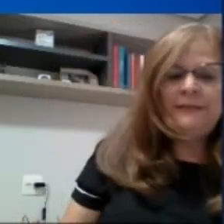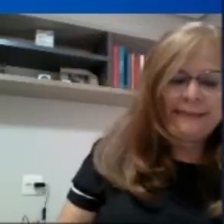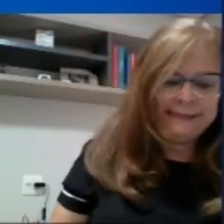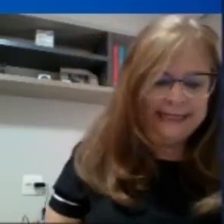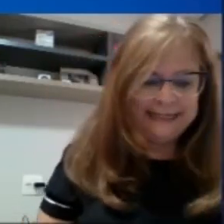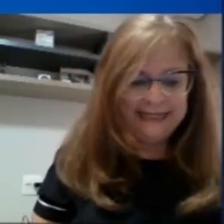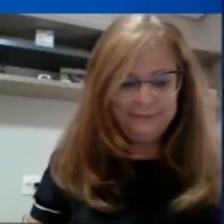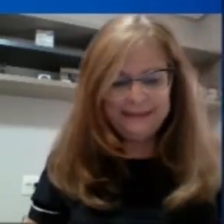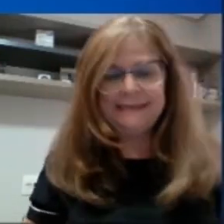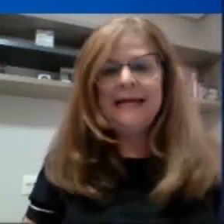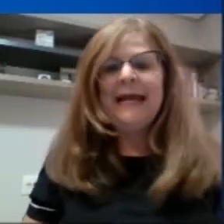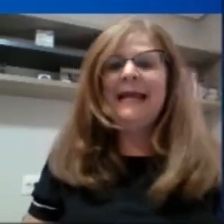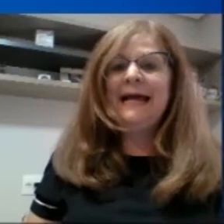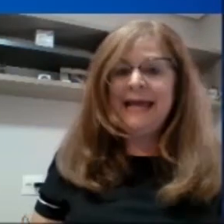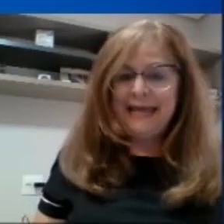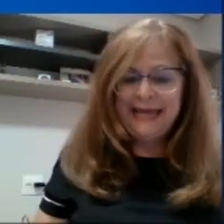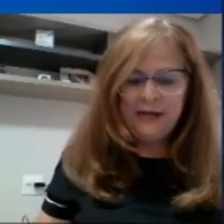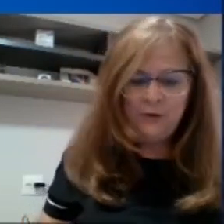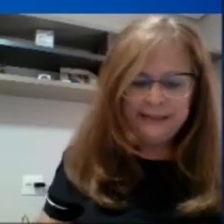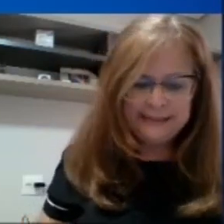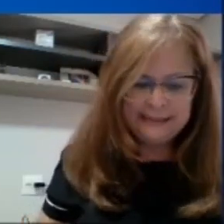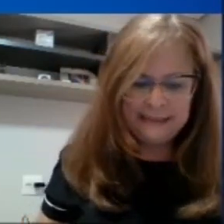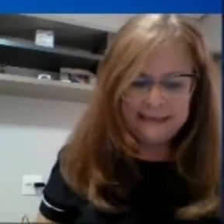1 diz que a Libras ela é